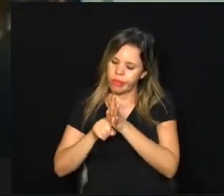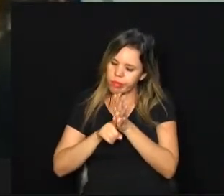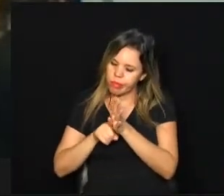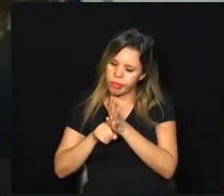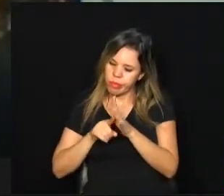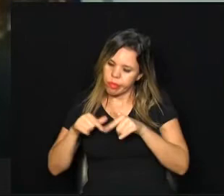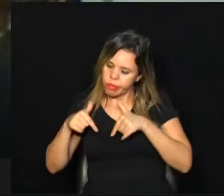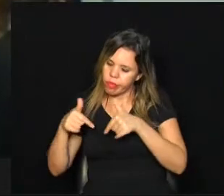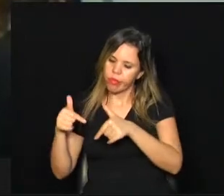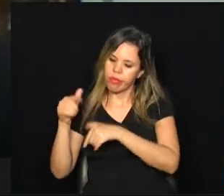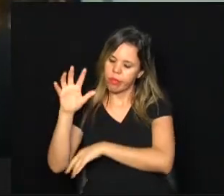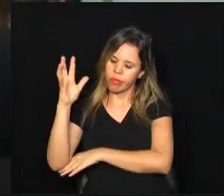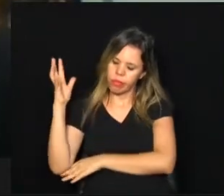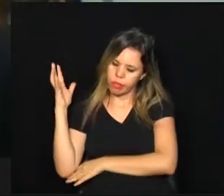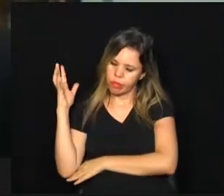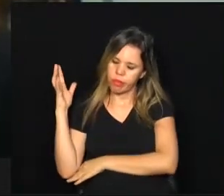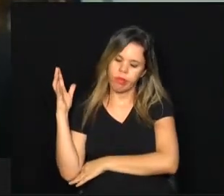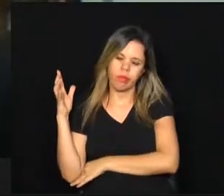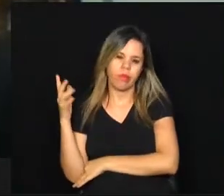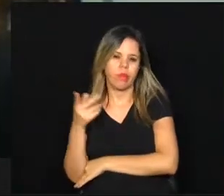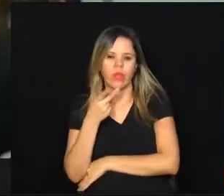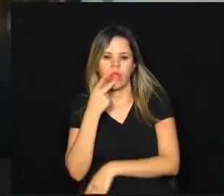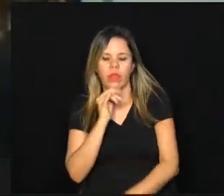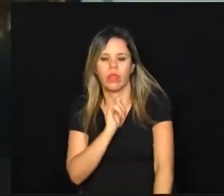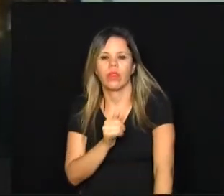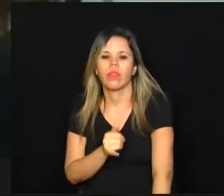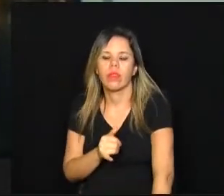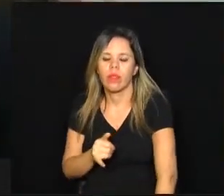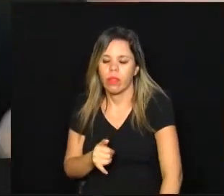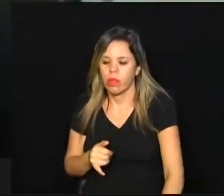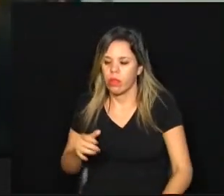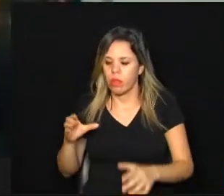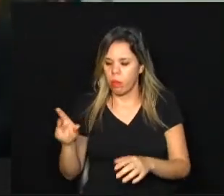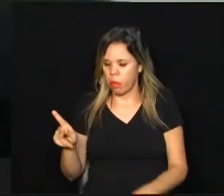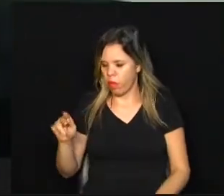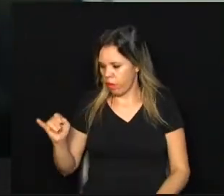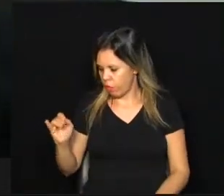ações ambientais. Então, eu diria o seguinte, as bacias PCJ,